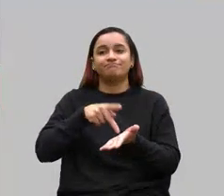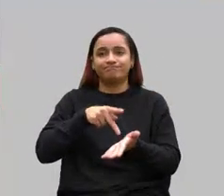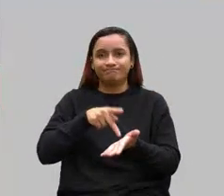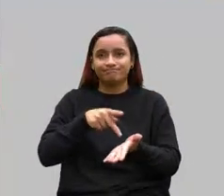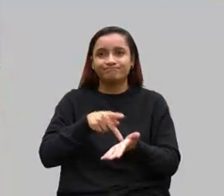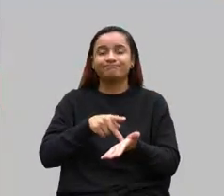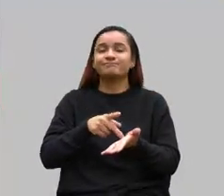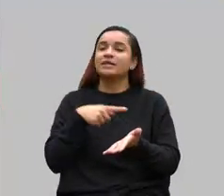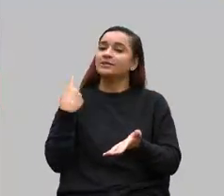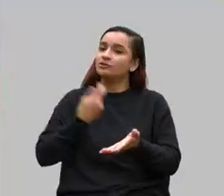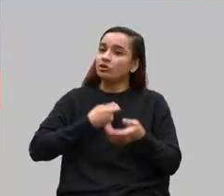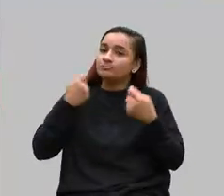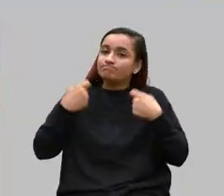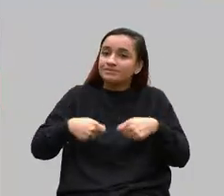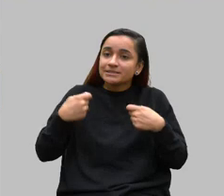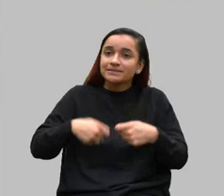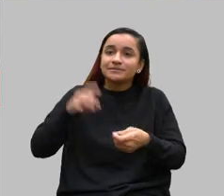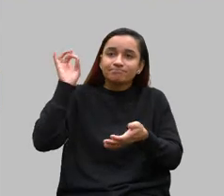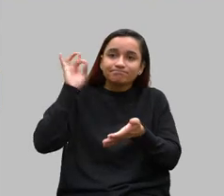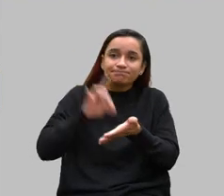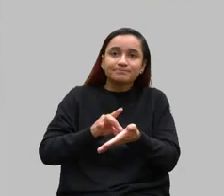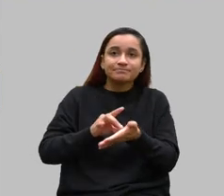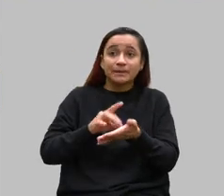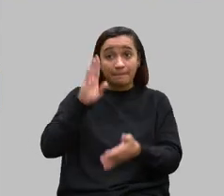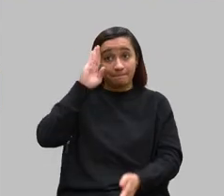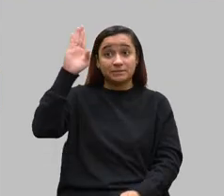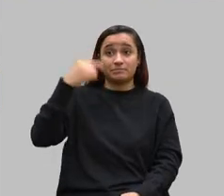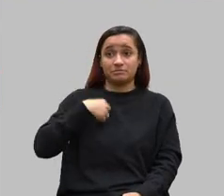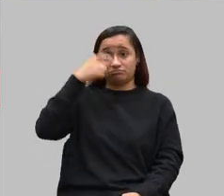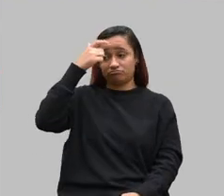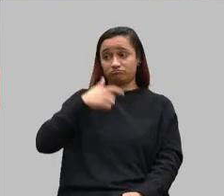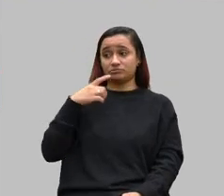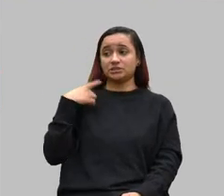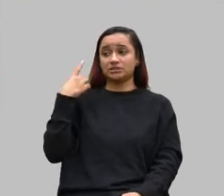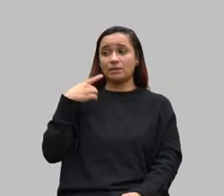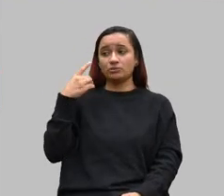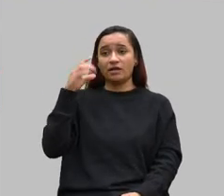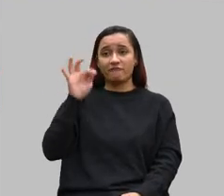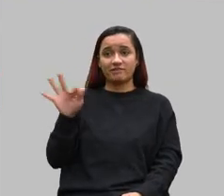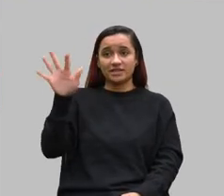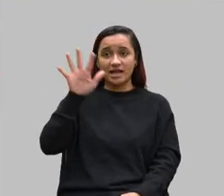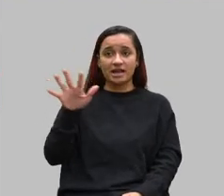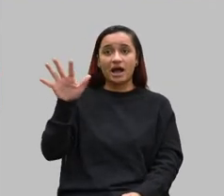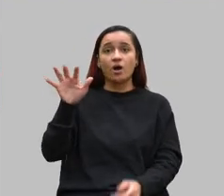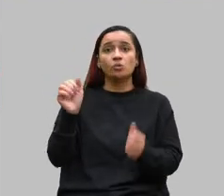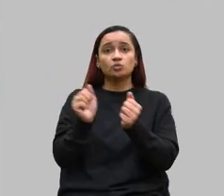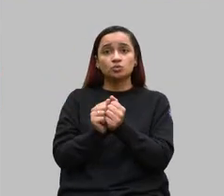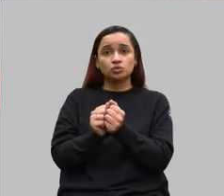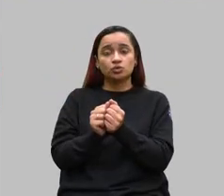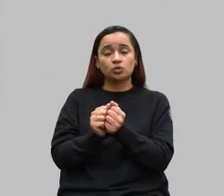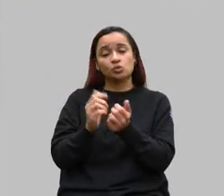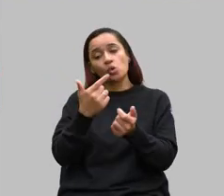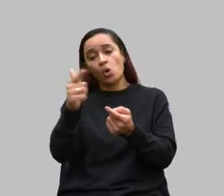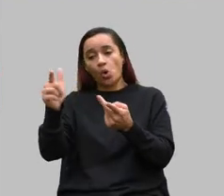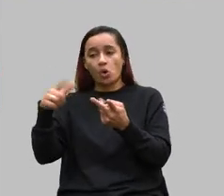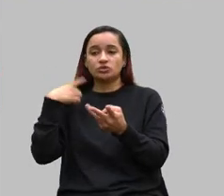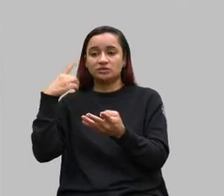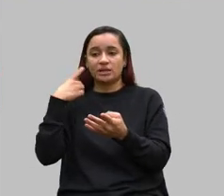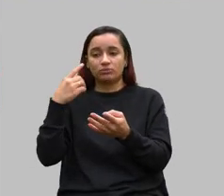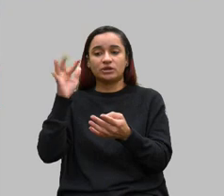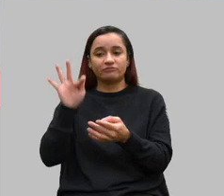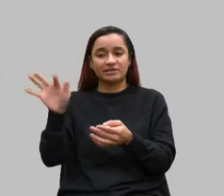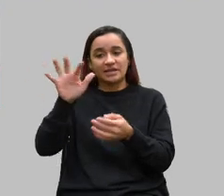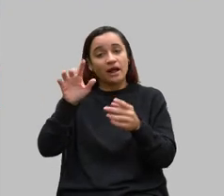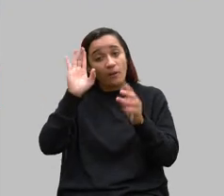como Principalmente eu como deputada Federal por Minas Pinheirinho os demais deputados estaduais que estão aqui especialmente a Ione Pinheiro minha